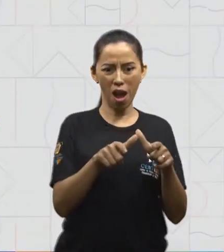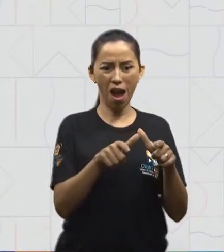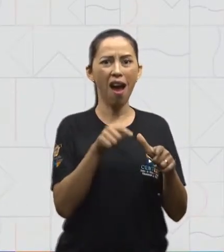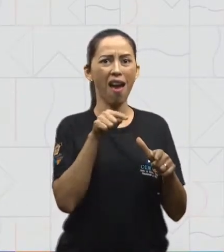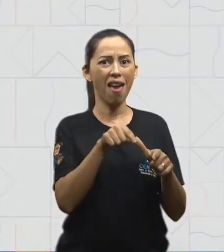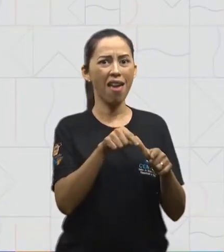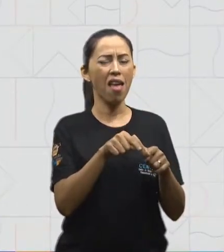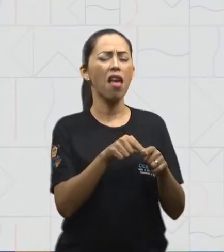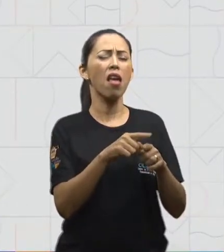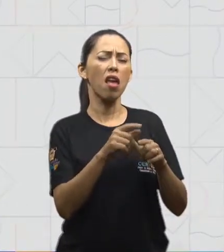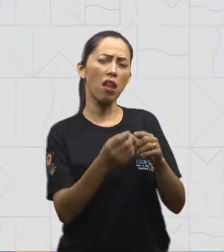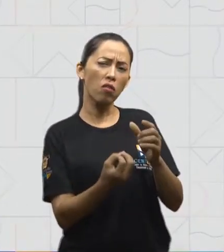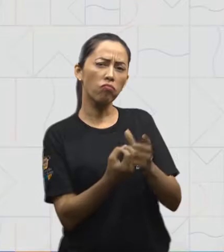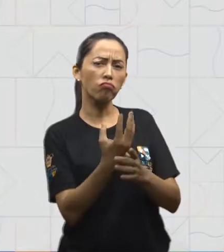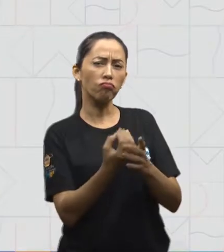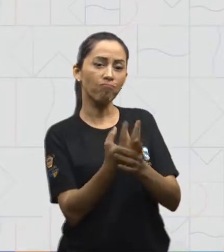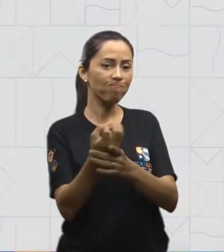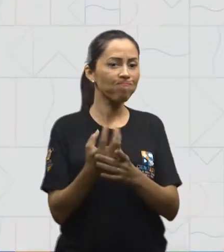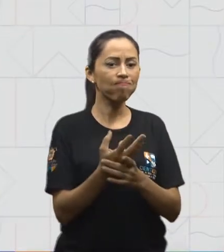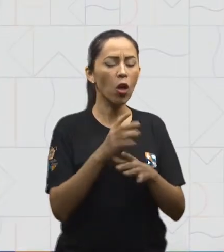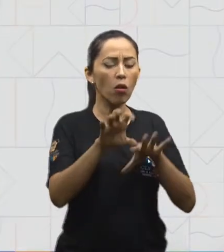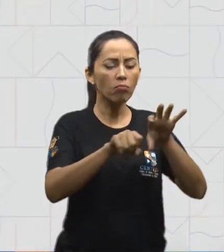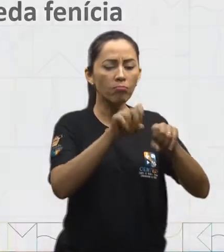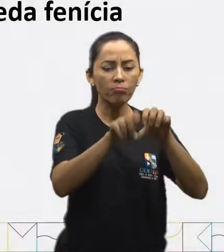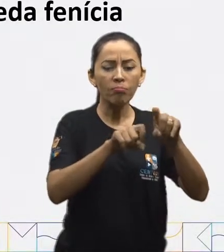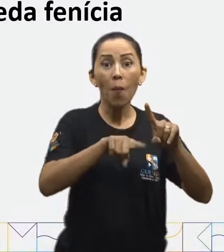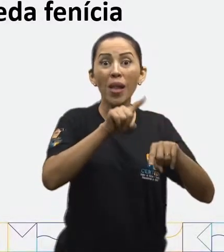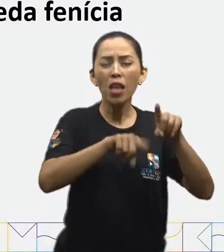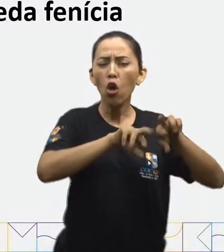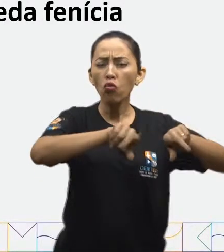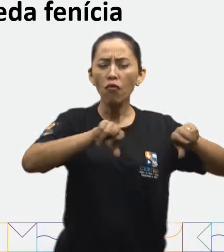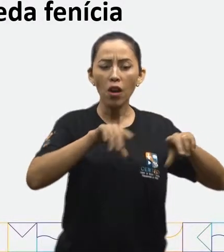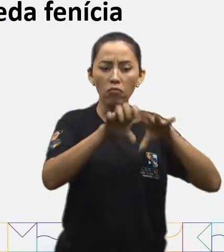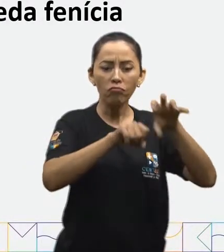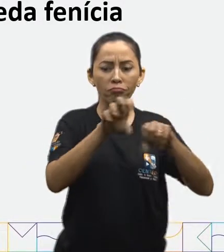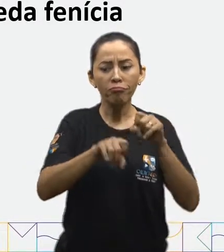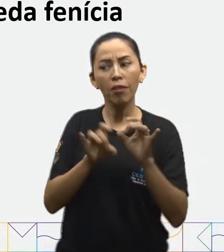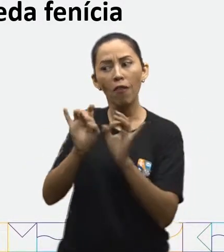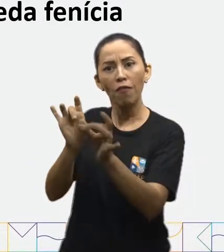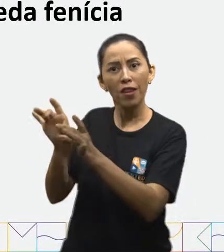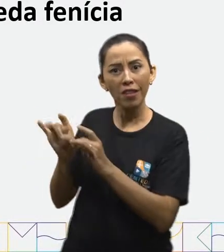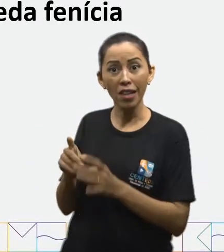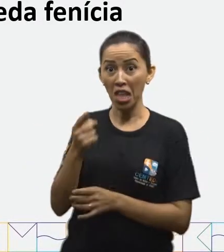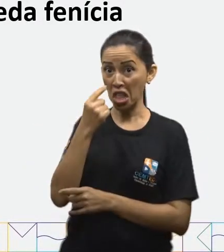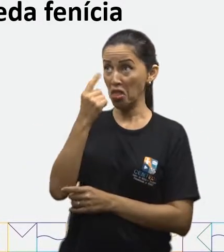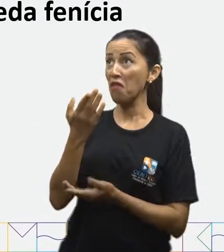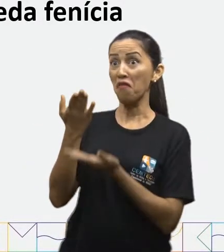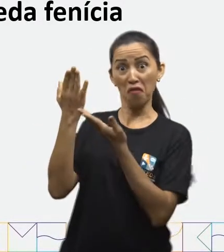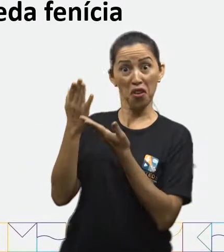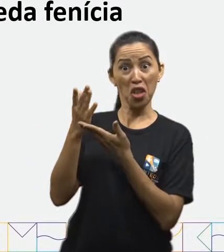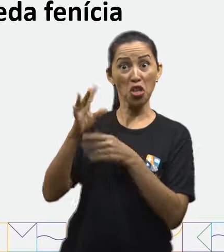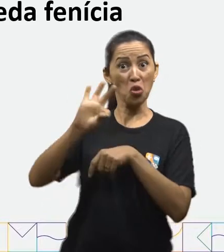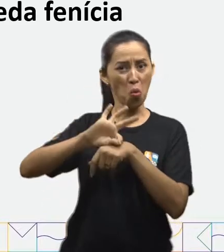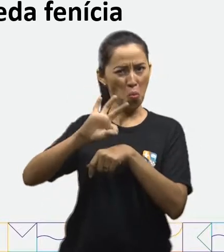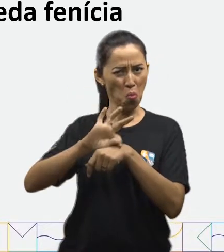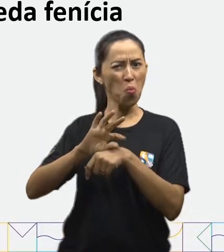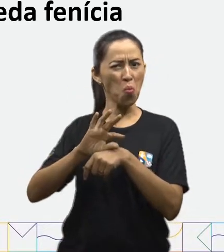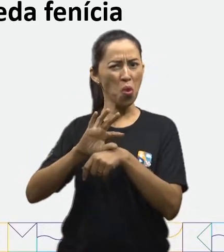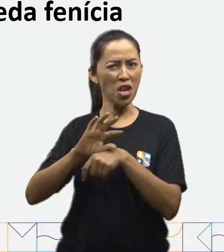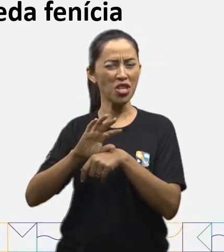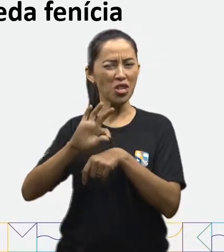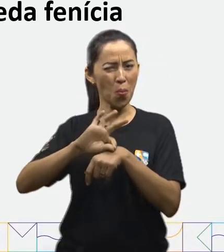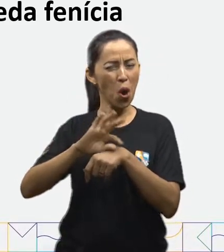onde lá obtinham matérias-primas para comercializar. Está vendo essas moedinhas, né? Elas são